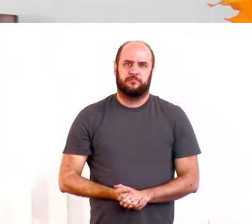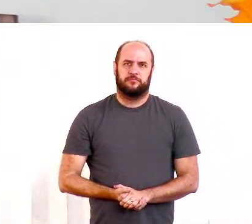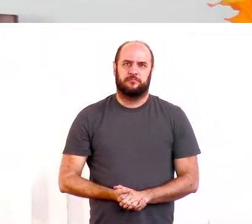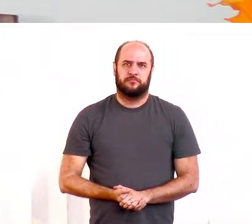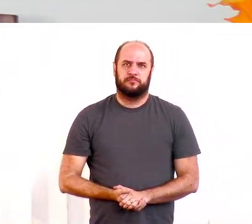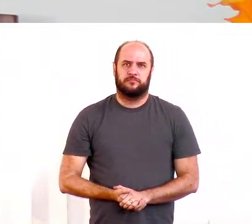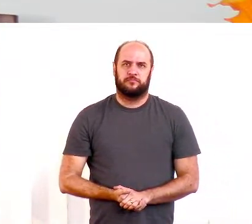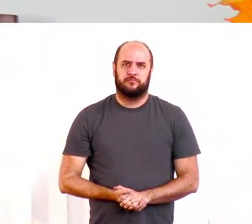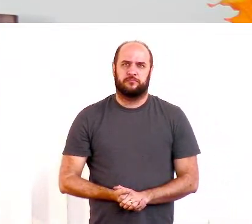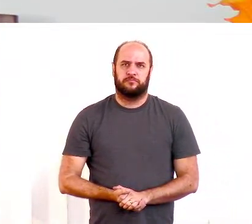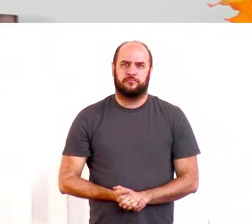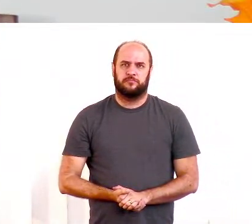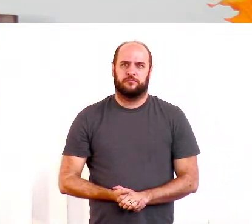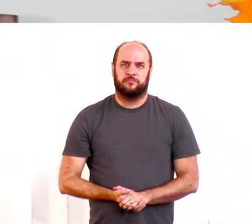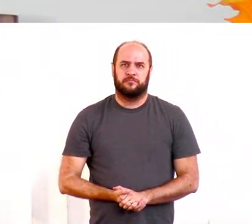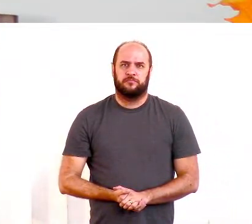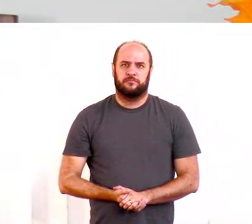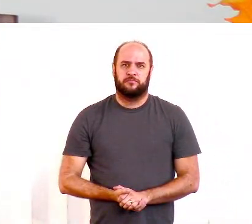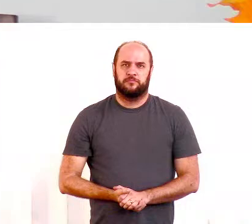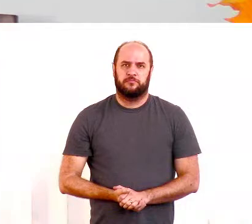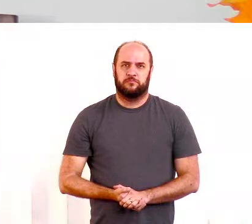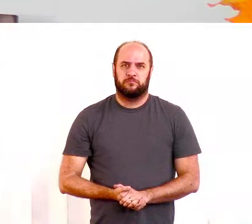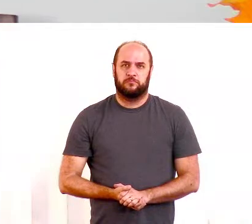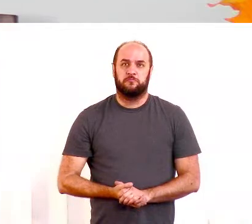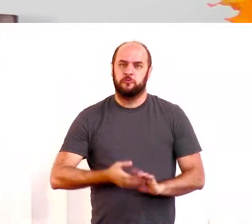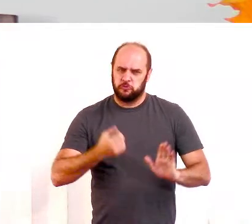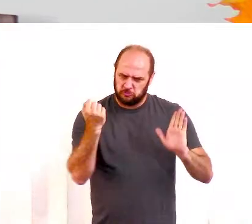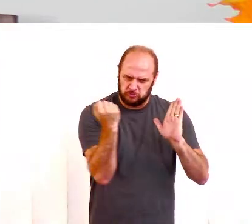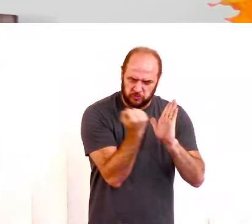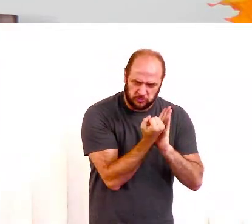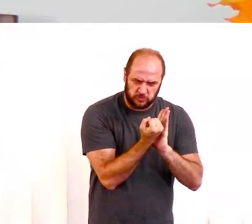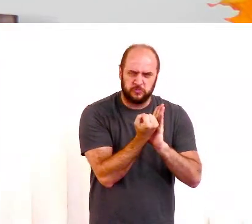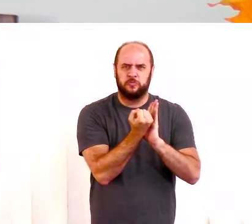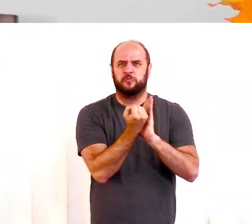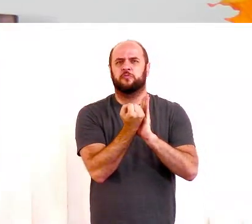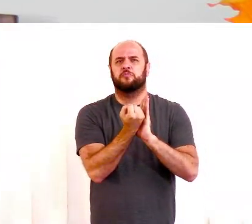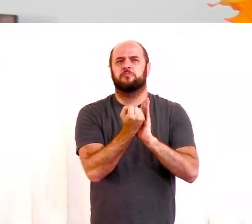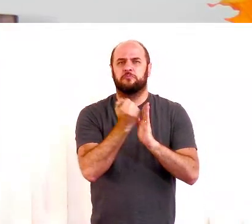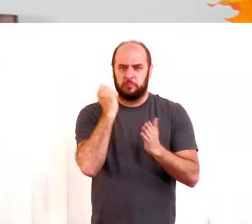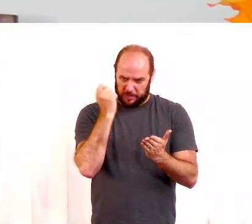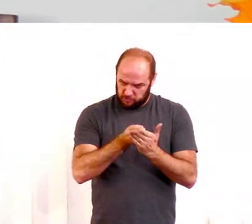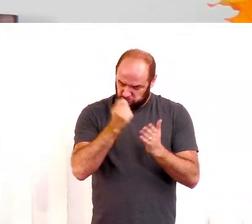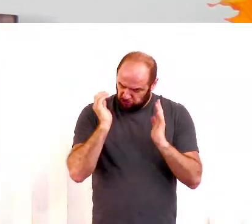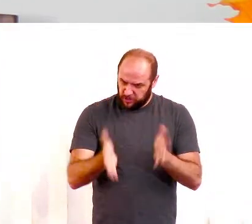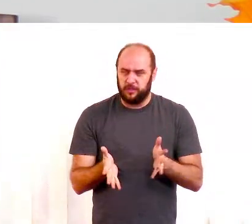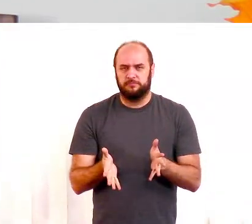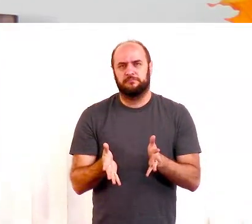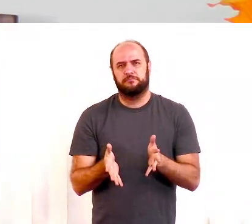Colocou o selo, botou o penhor. Não chame Deus de mentiroso.